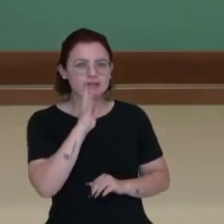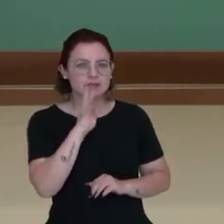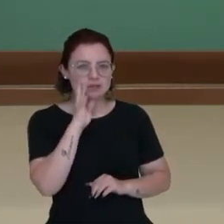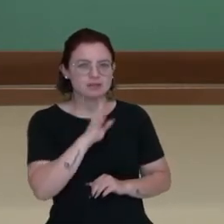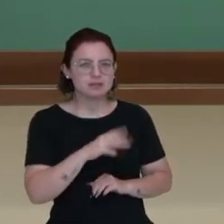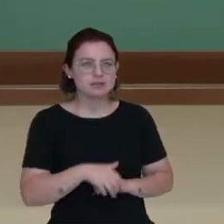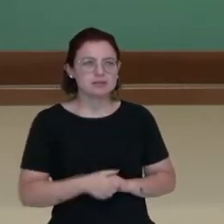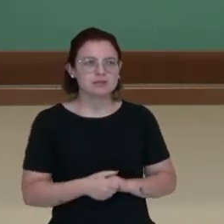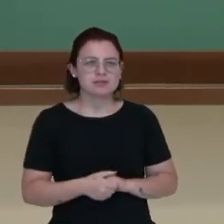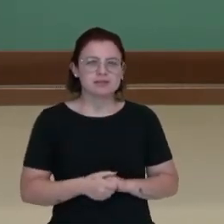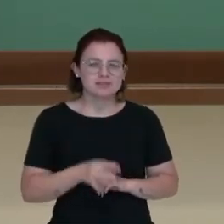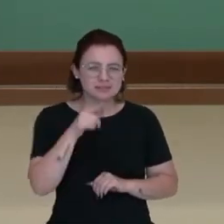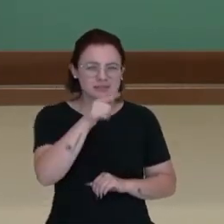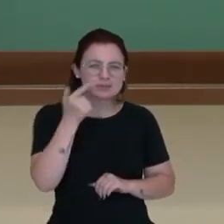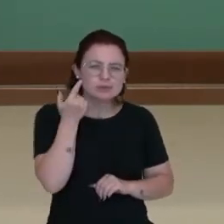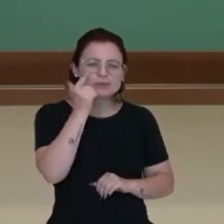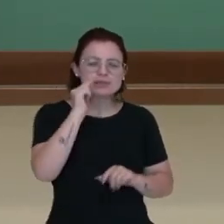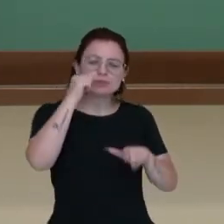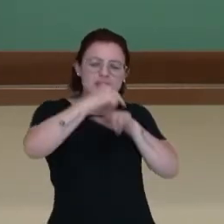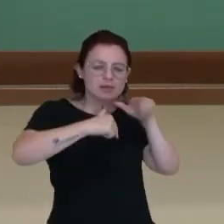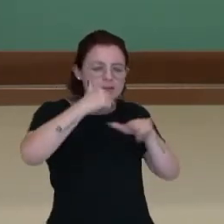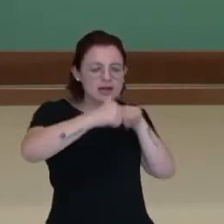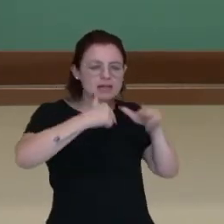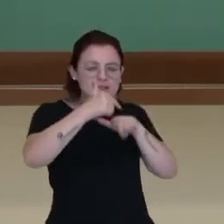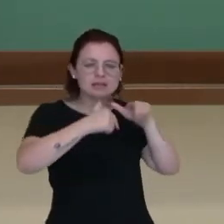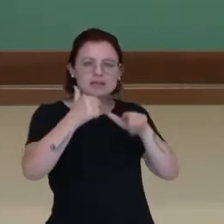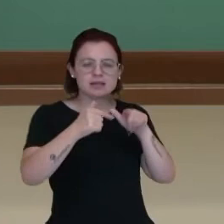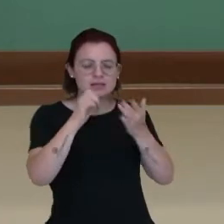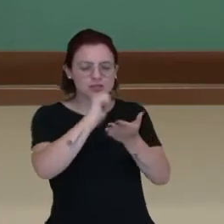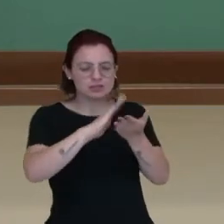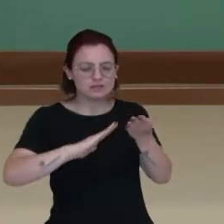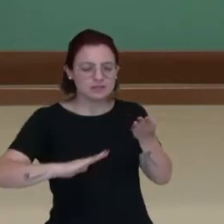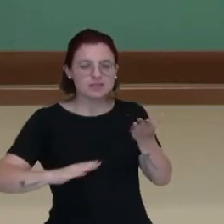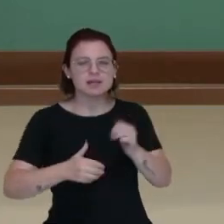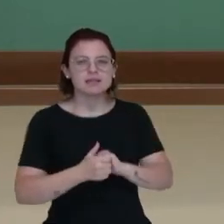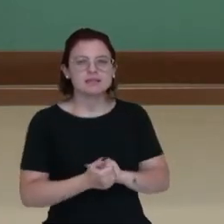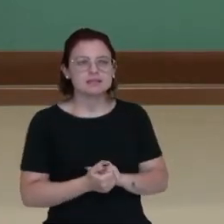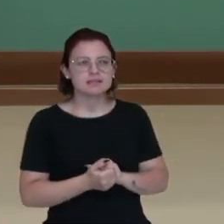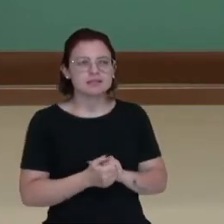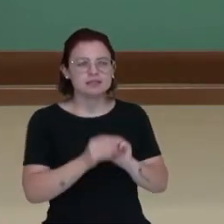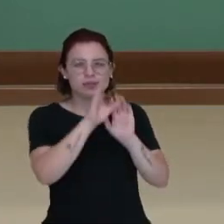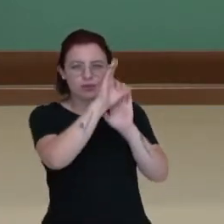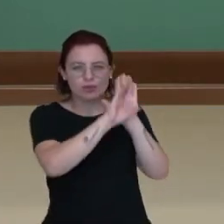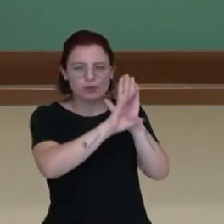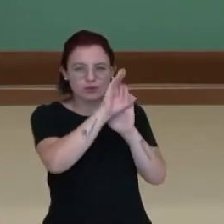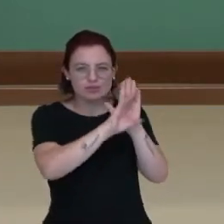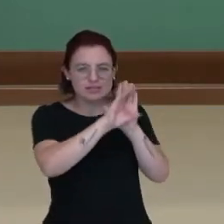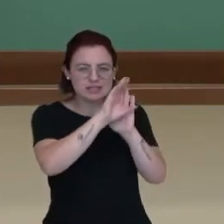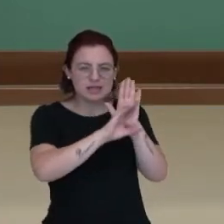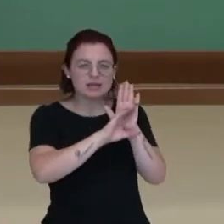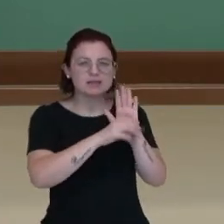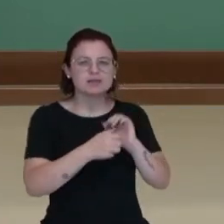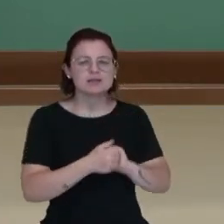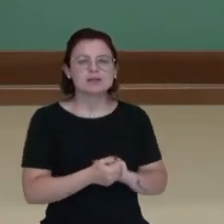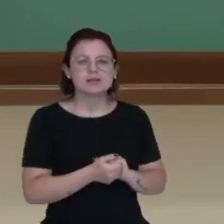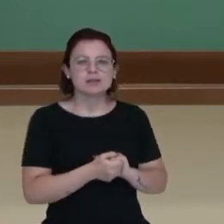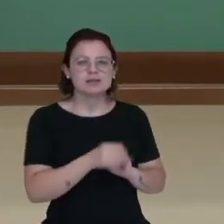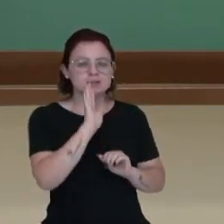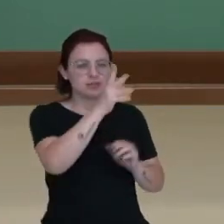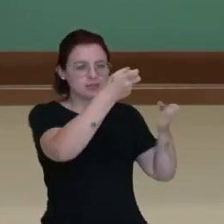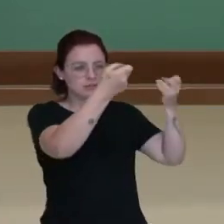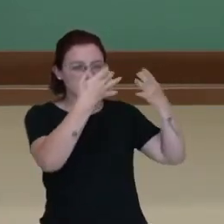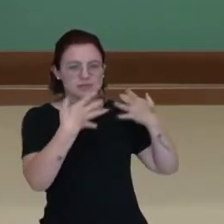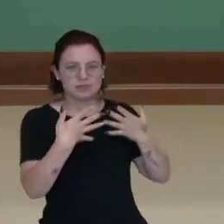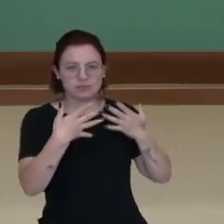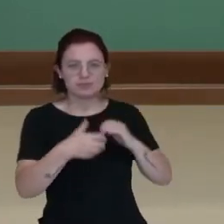senhor conseguiu trabalhar nessa atividade os conceitos que o senhor acabou de